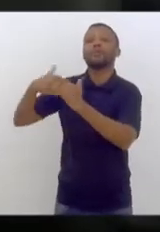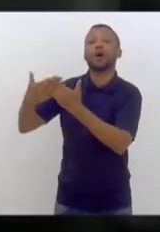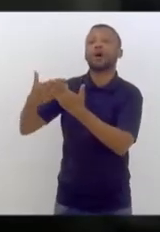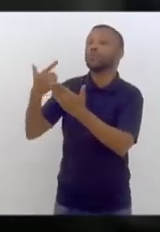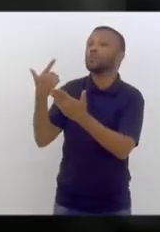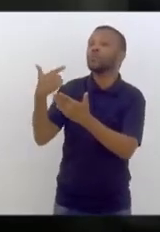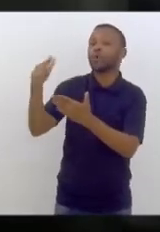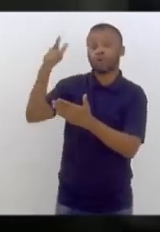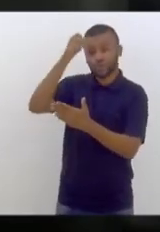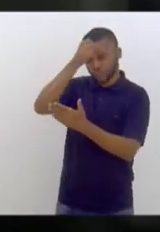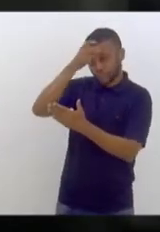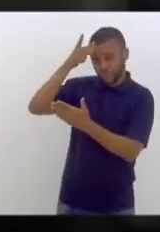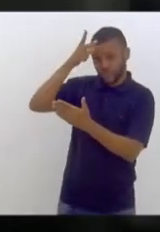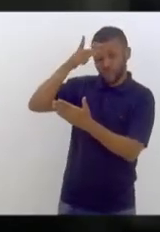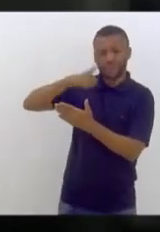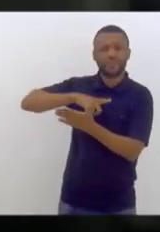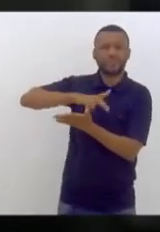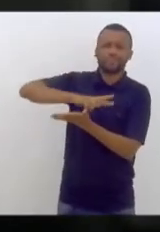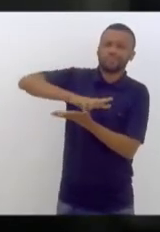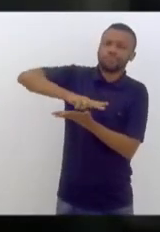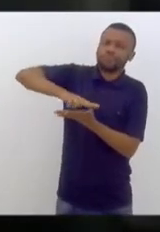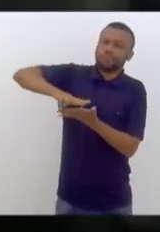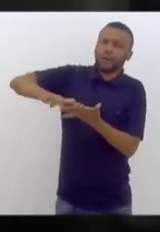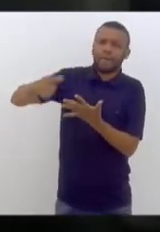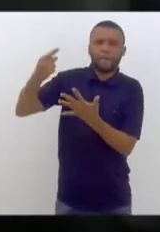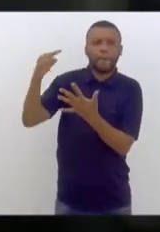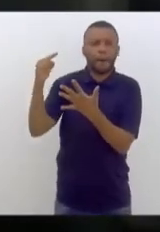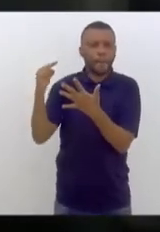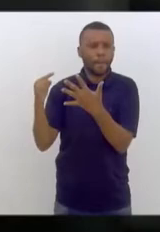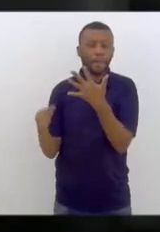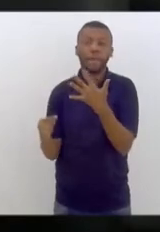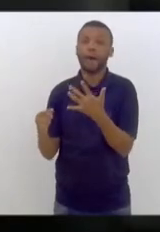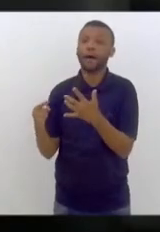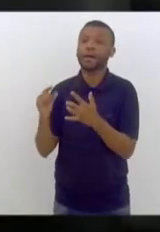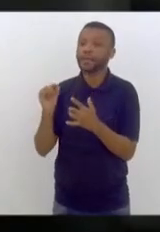de questões que, para nós,